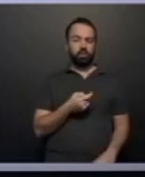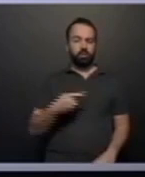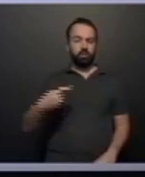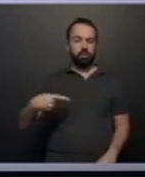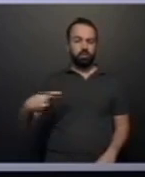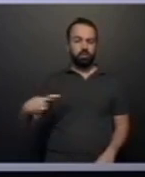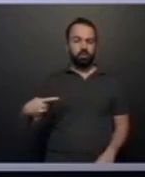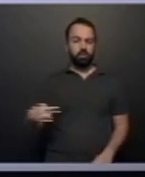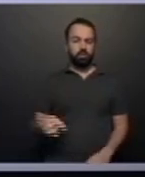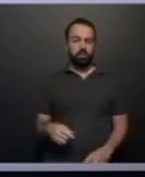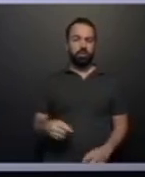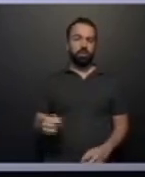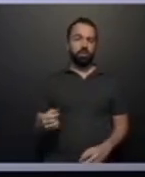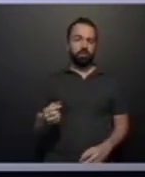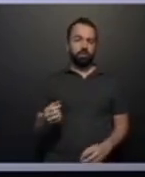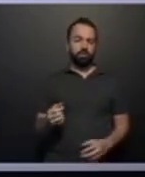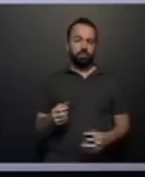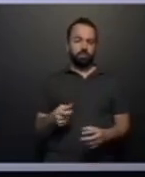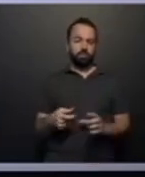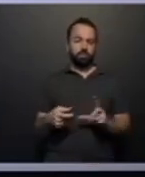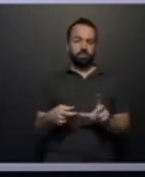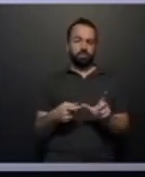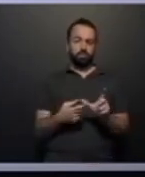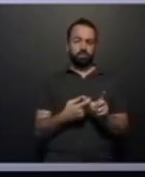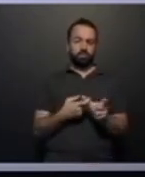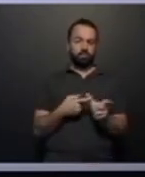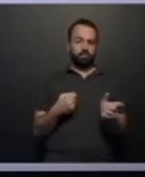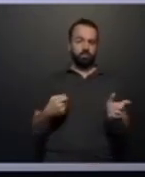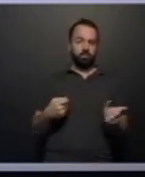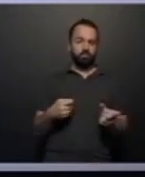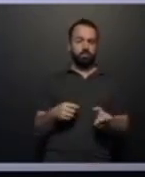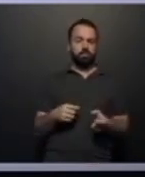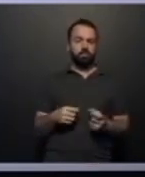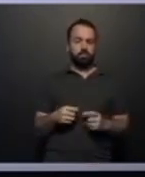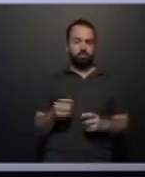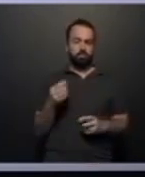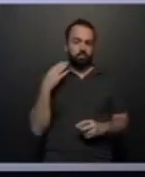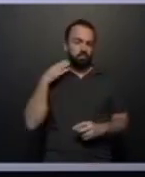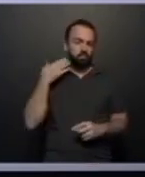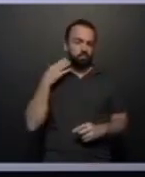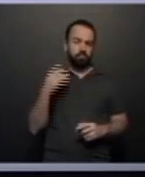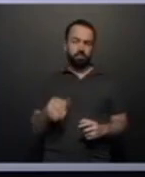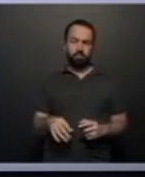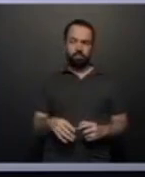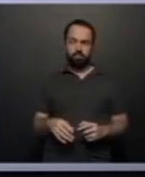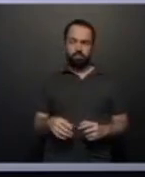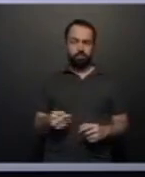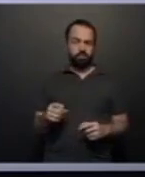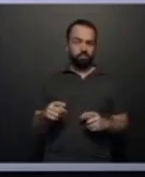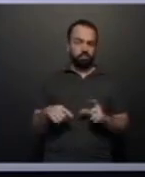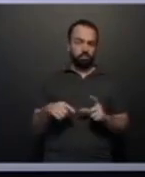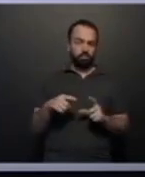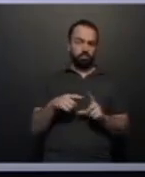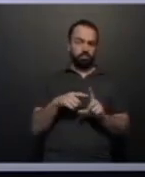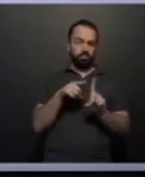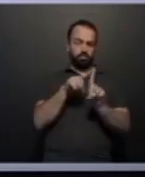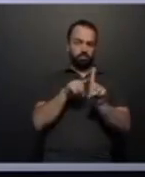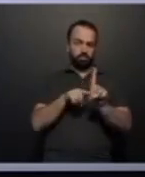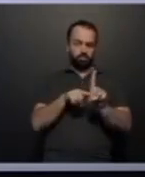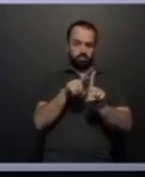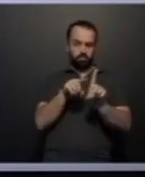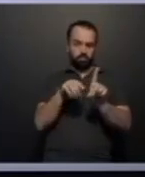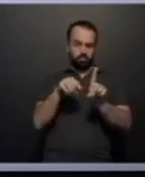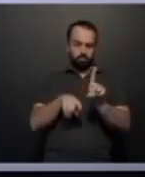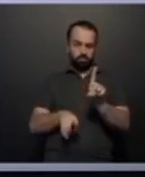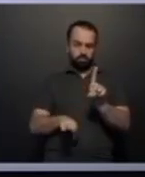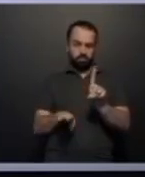O saldo devedor da conta bancária, né? Uma temperatura negativa. São vários exemplos que podemos pensar.